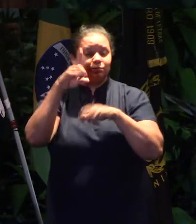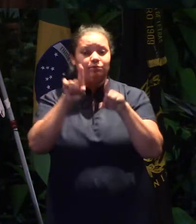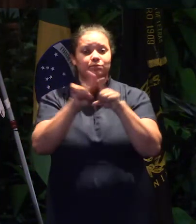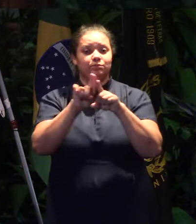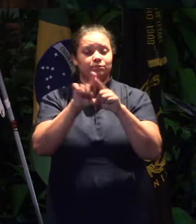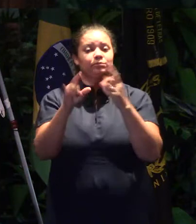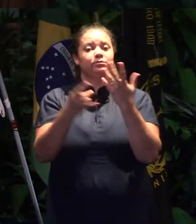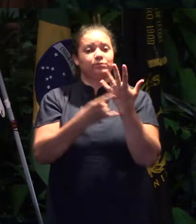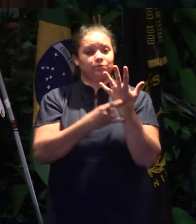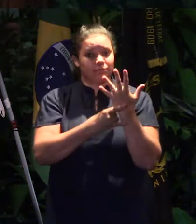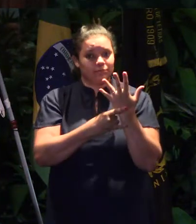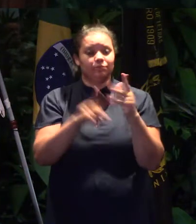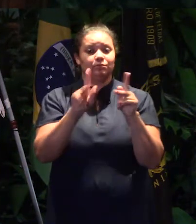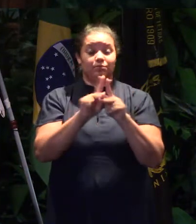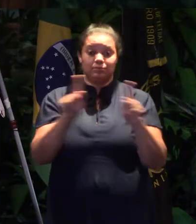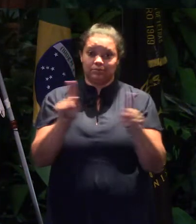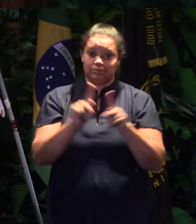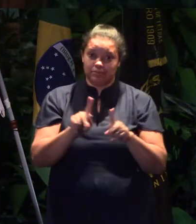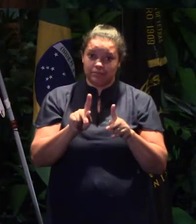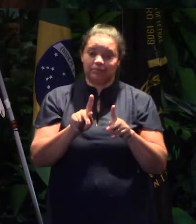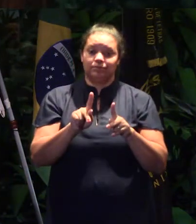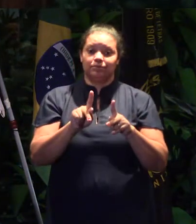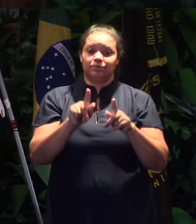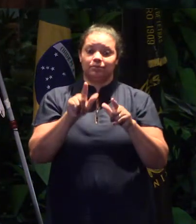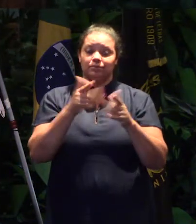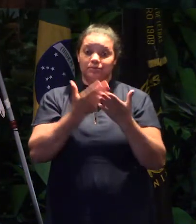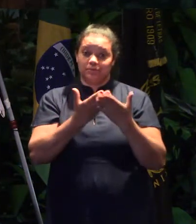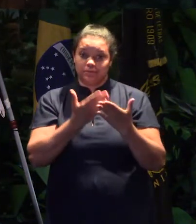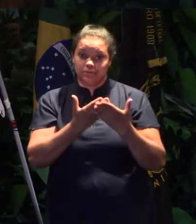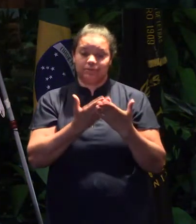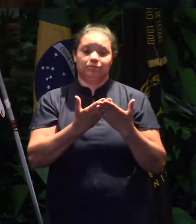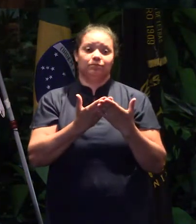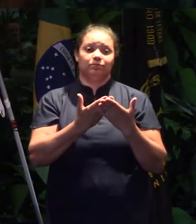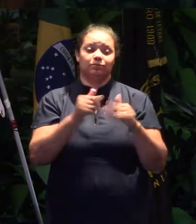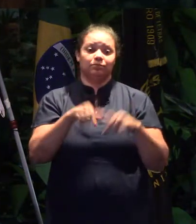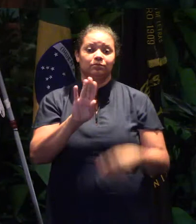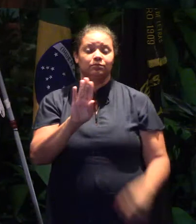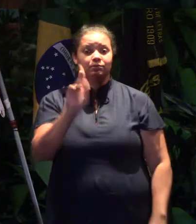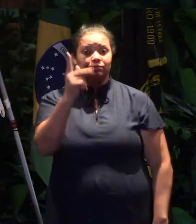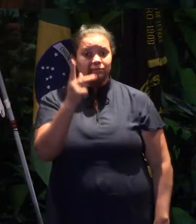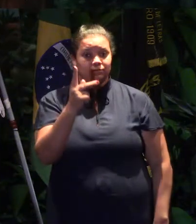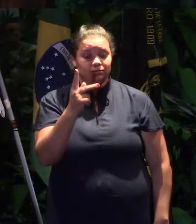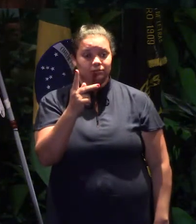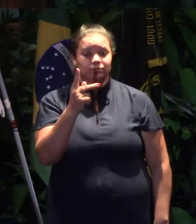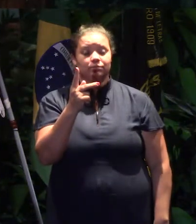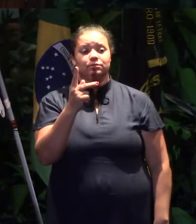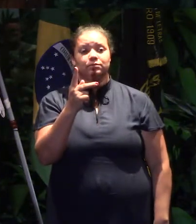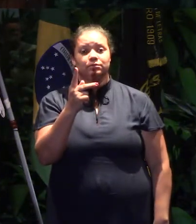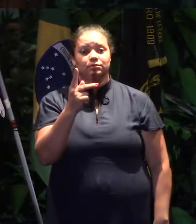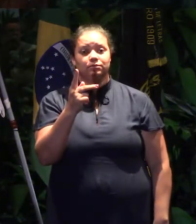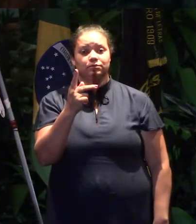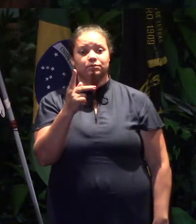UFMG. É professor na Rede Municipal de Belo Horizonte, com passagens também como docente